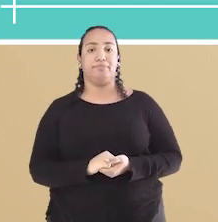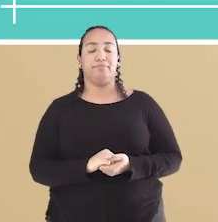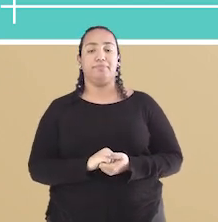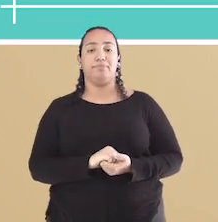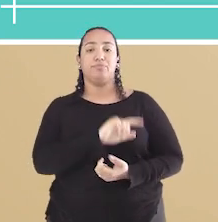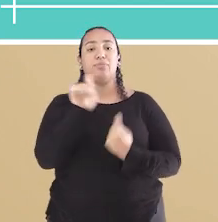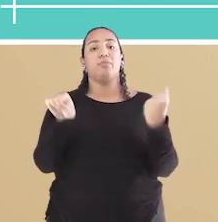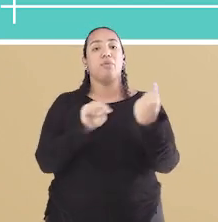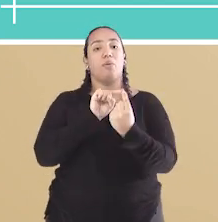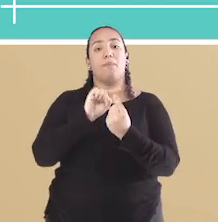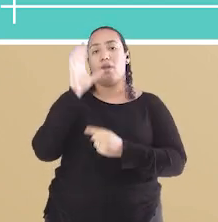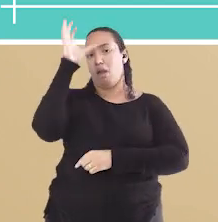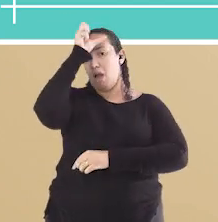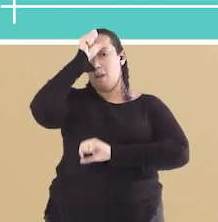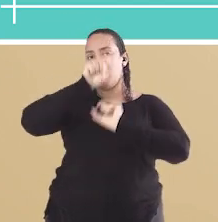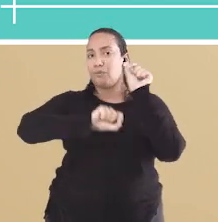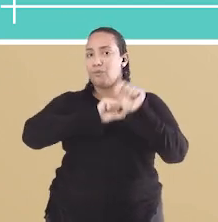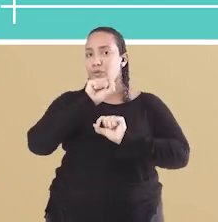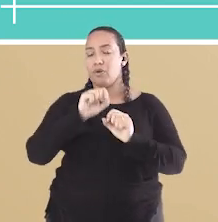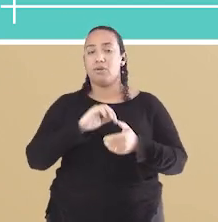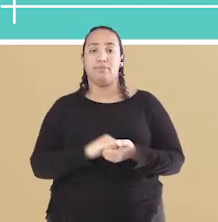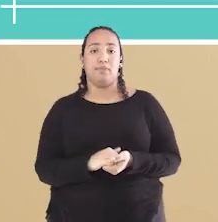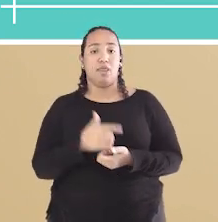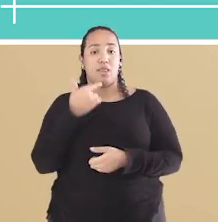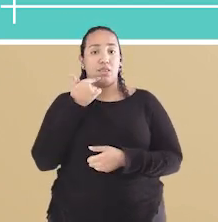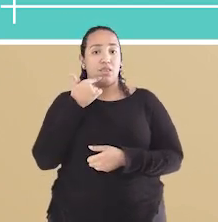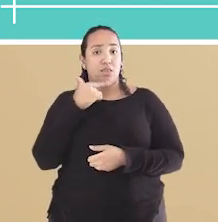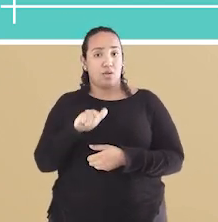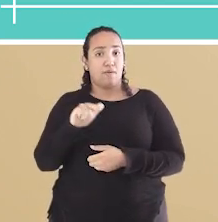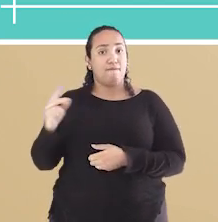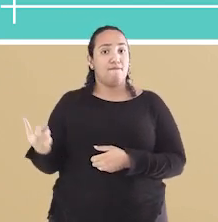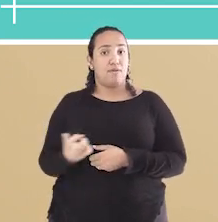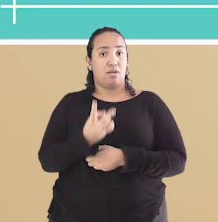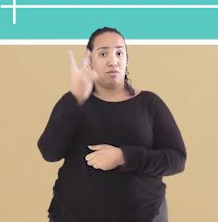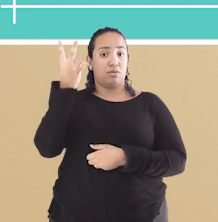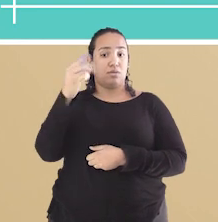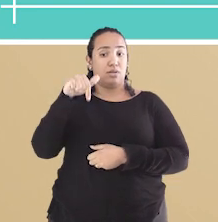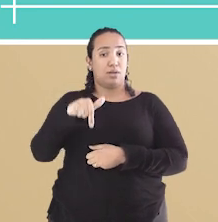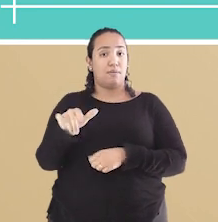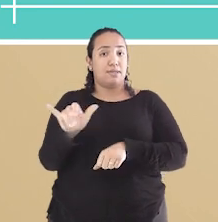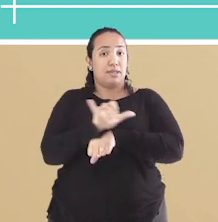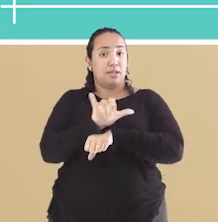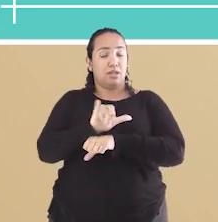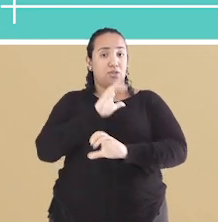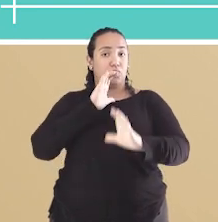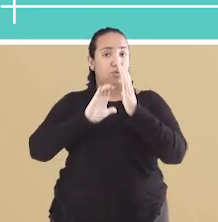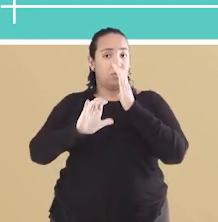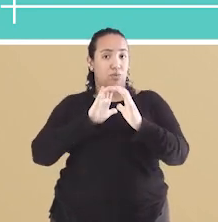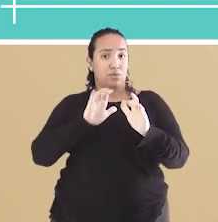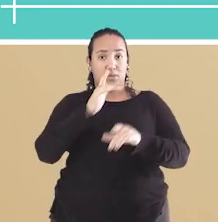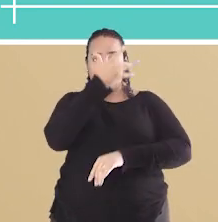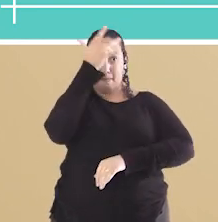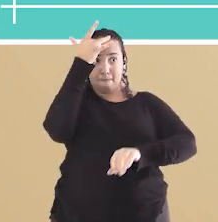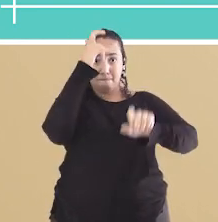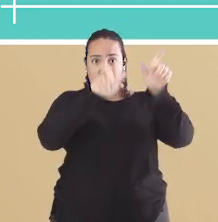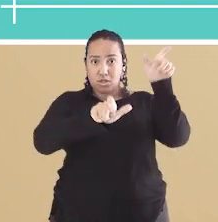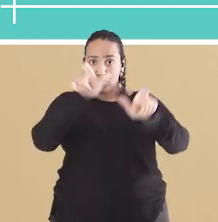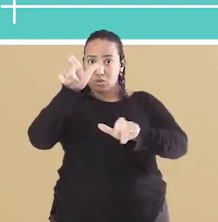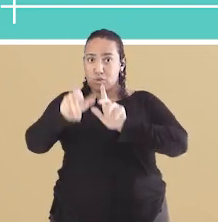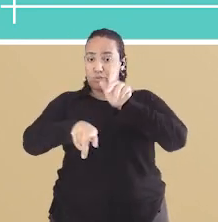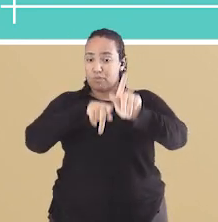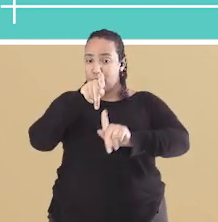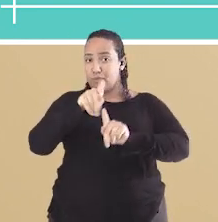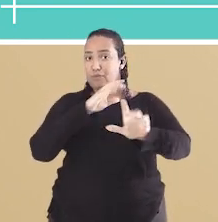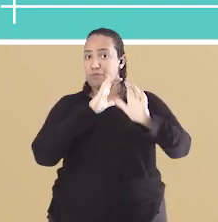cidadania. O objetivo de aprendizagem é valorizar a língua como veículo de comunicação e expressão das pessoas e